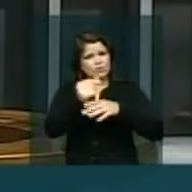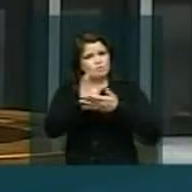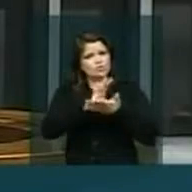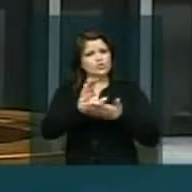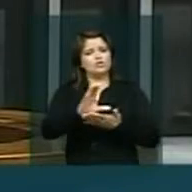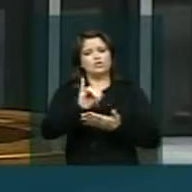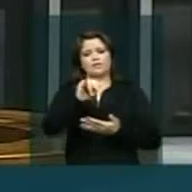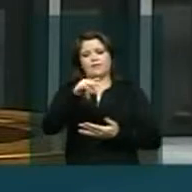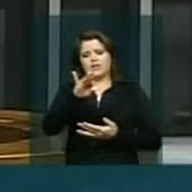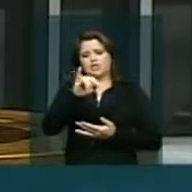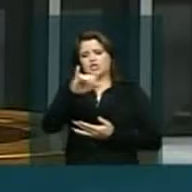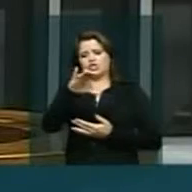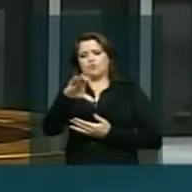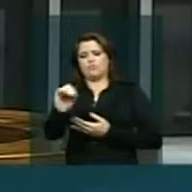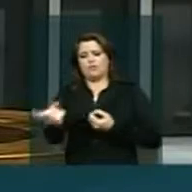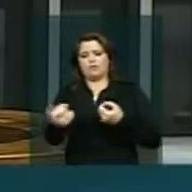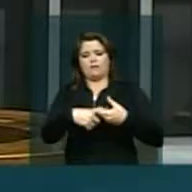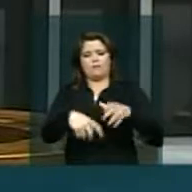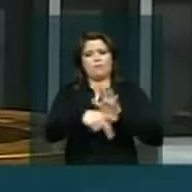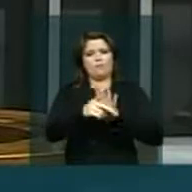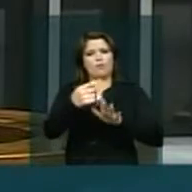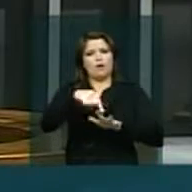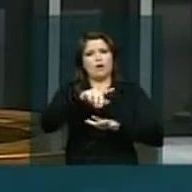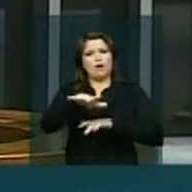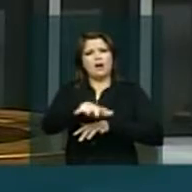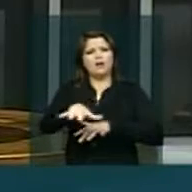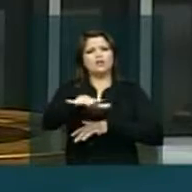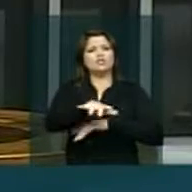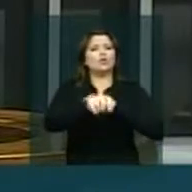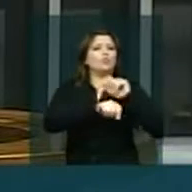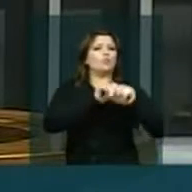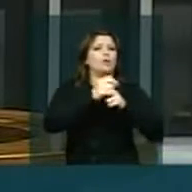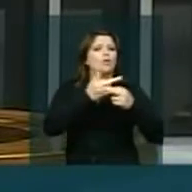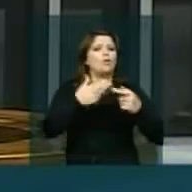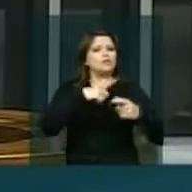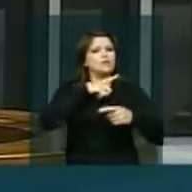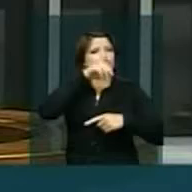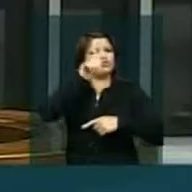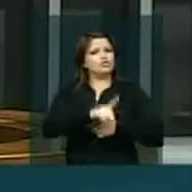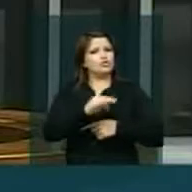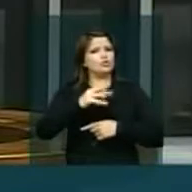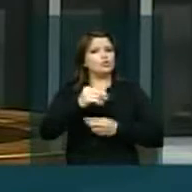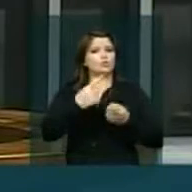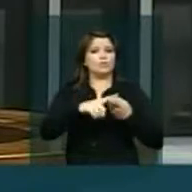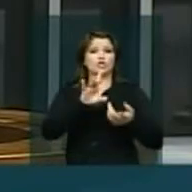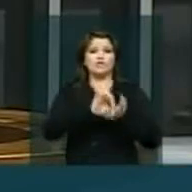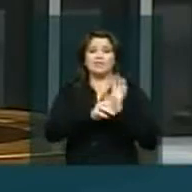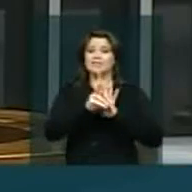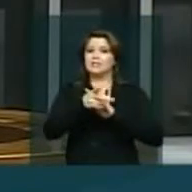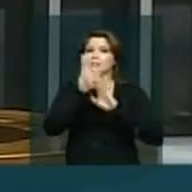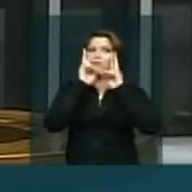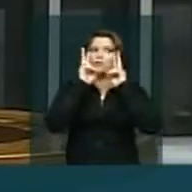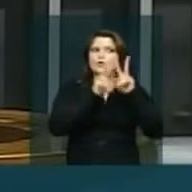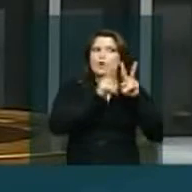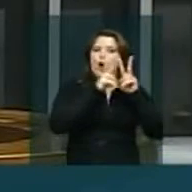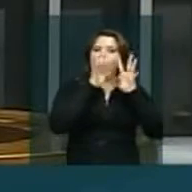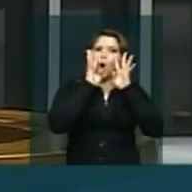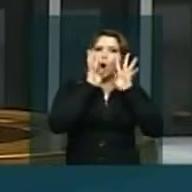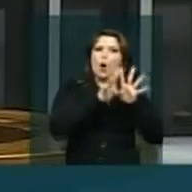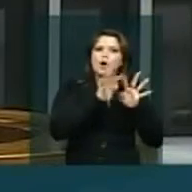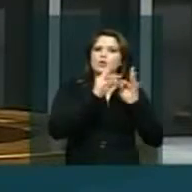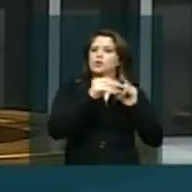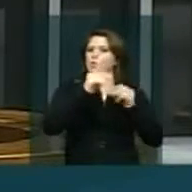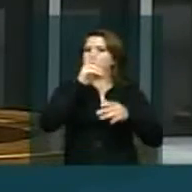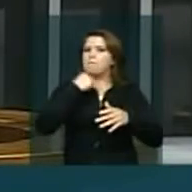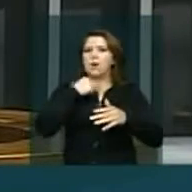na hora de se devolver para a nossa região aquilo que lhe é de direito, porque para lá sempre foi olhado de se tirar